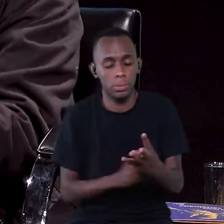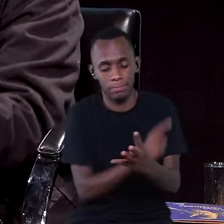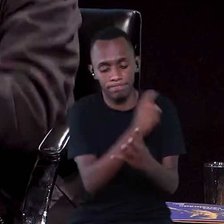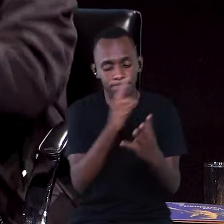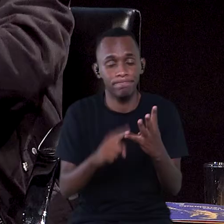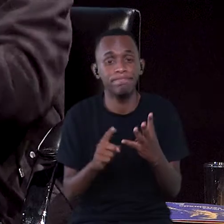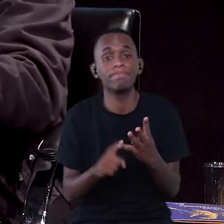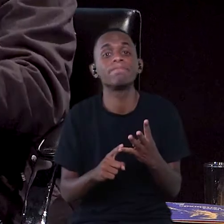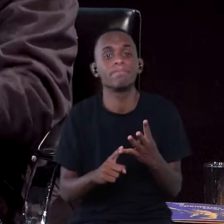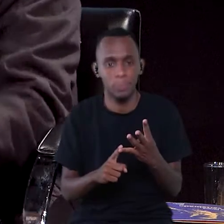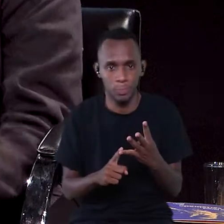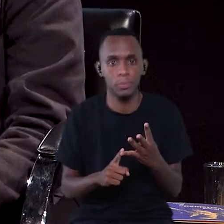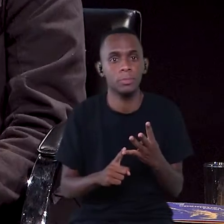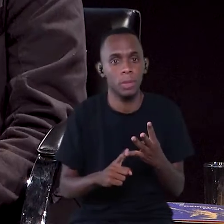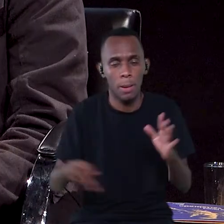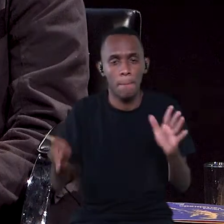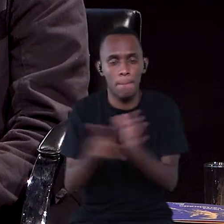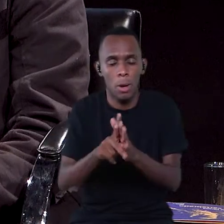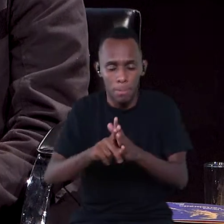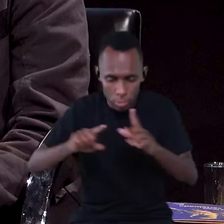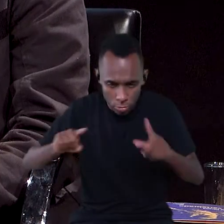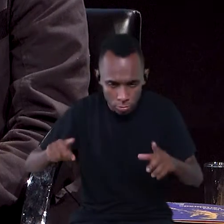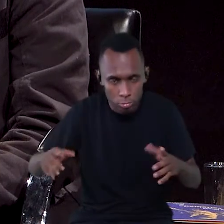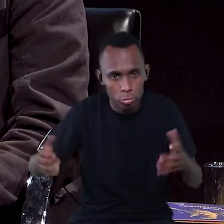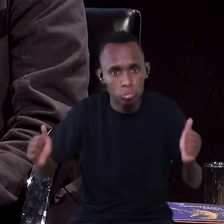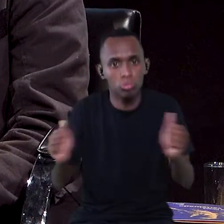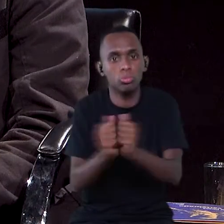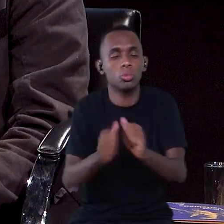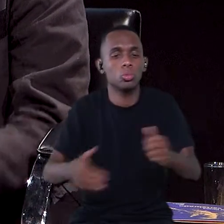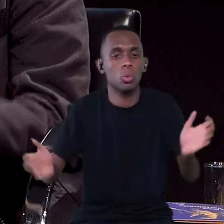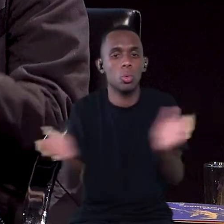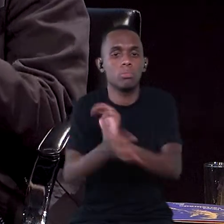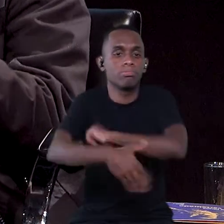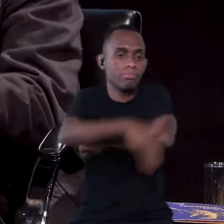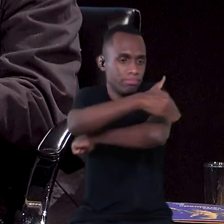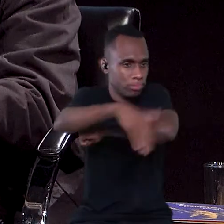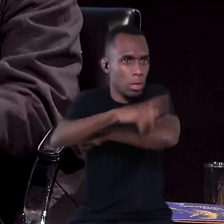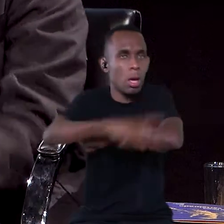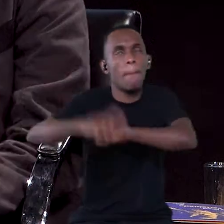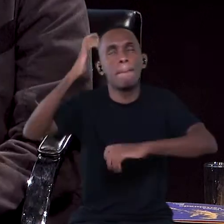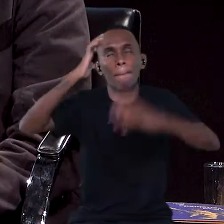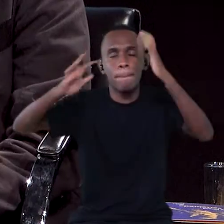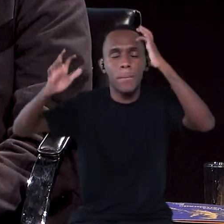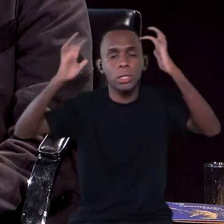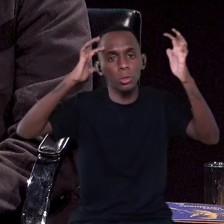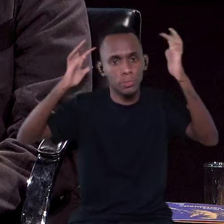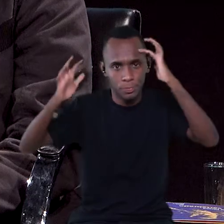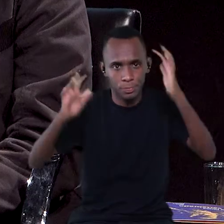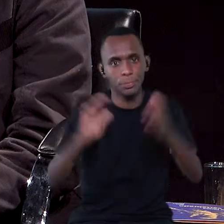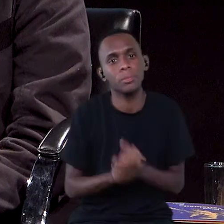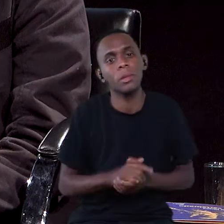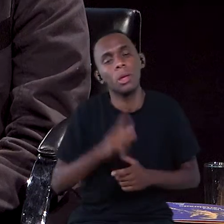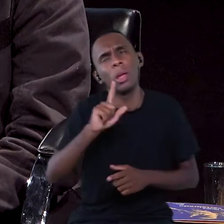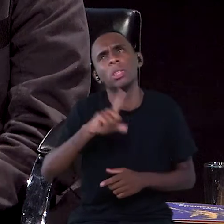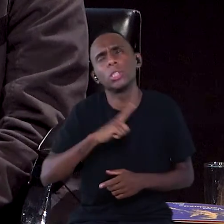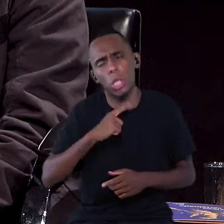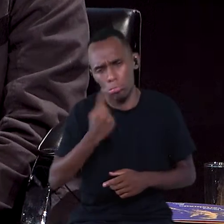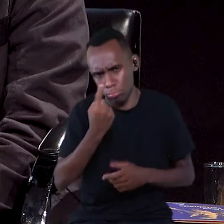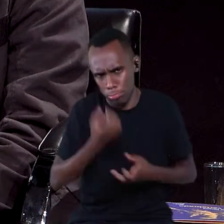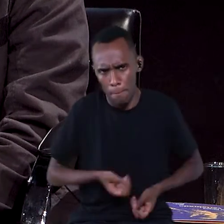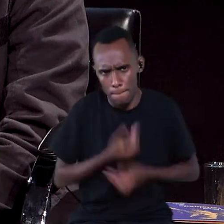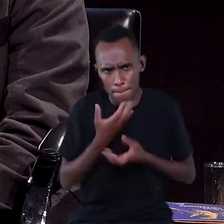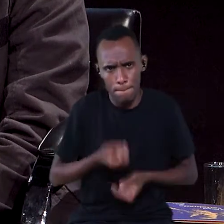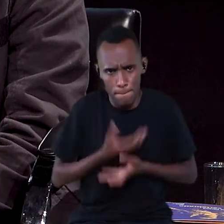sim, ela vai dialogar frontalmente com o Clube da Esquina. É uma parte realmente psicodélica. Há um poema lá